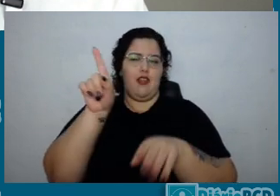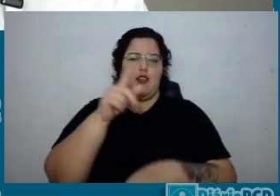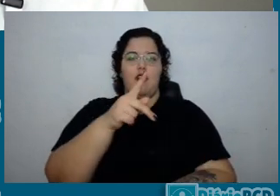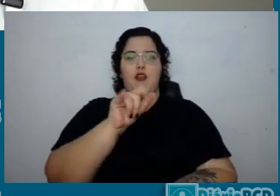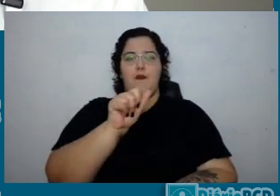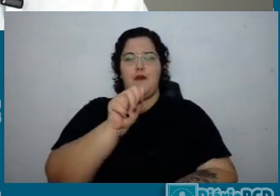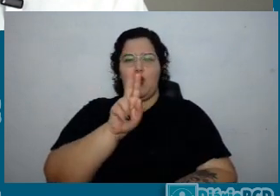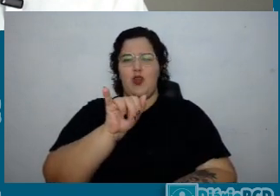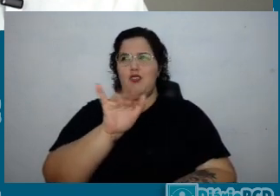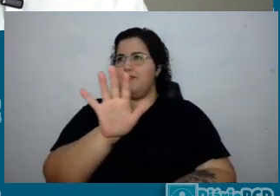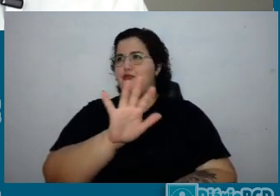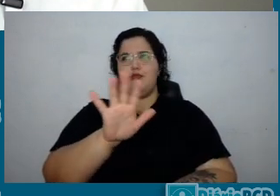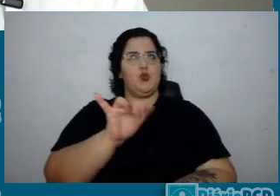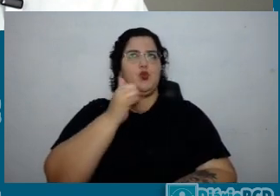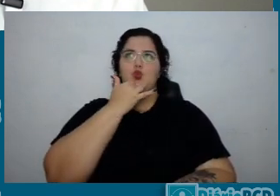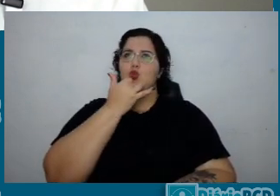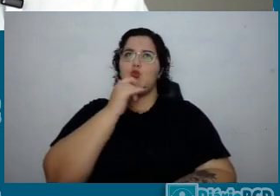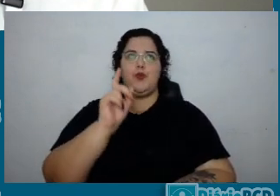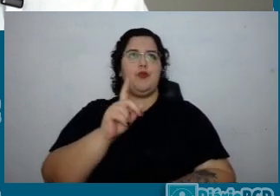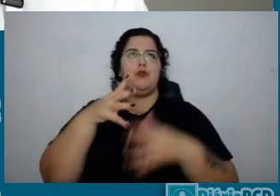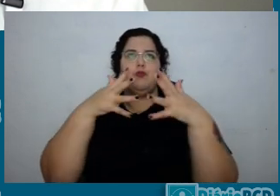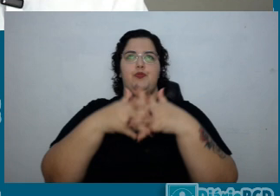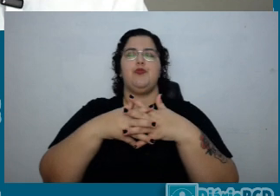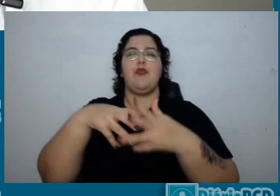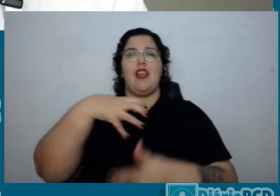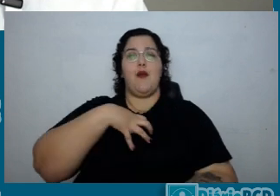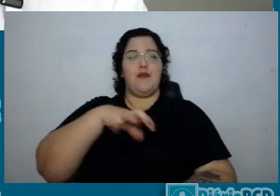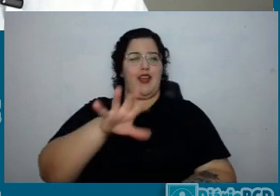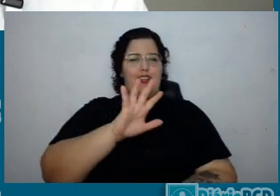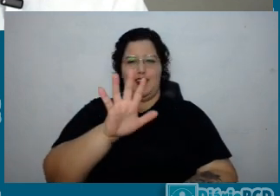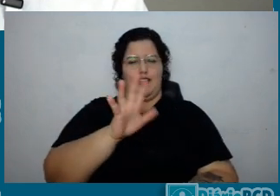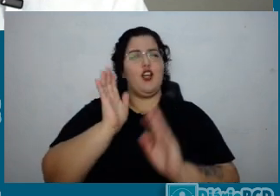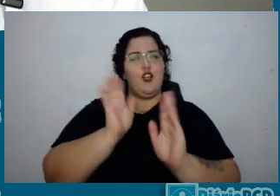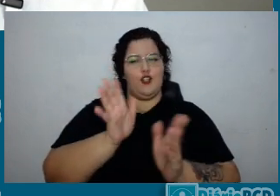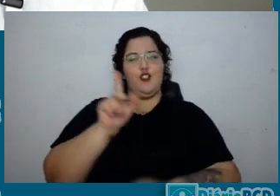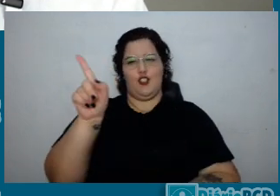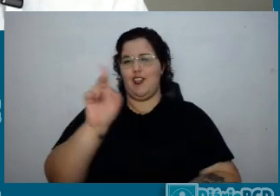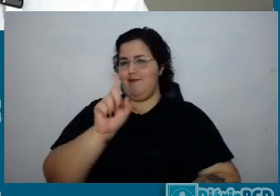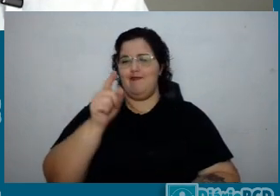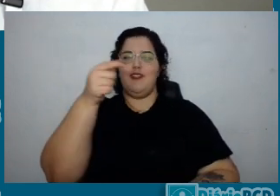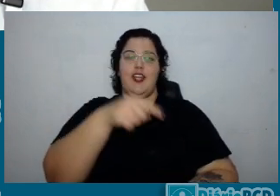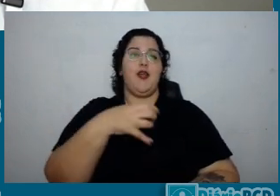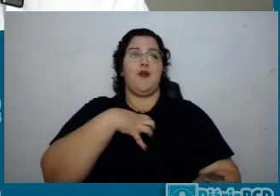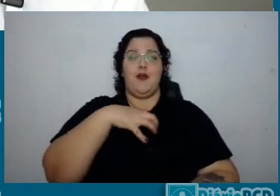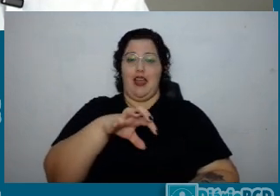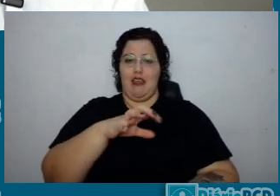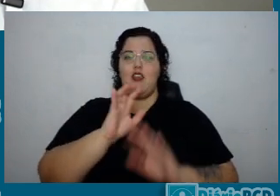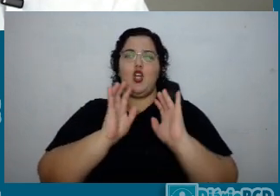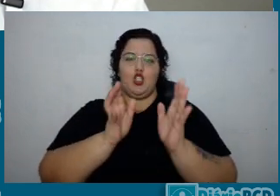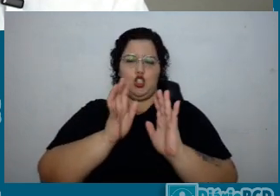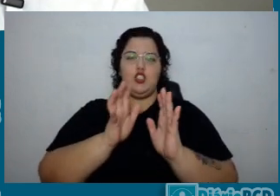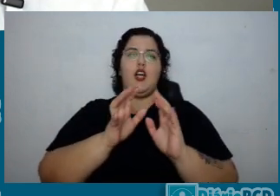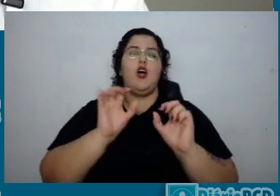né, abordando... No Piauí, não, desculpa, na Bahia. No Piauí já estiveram, né, abordando